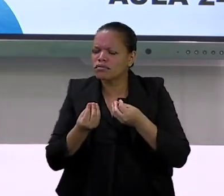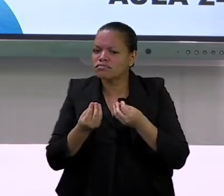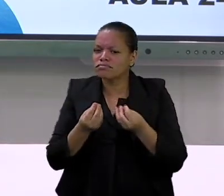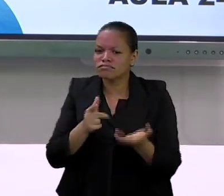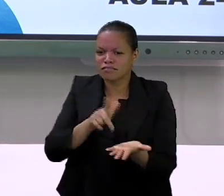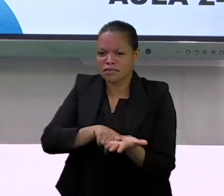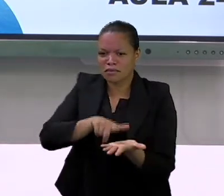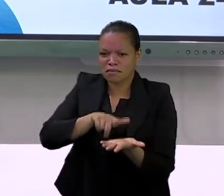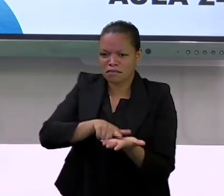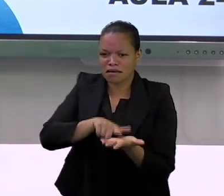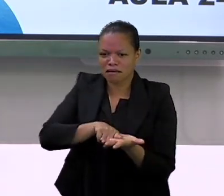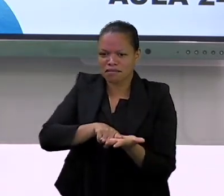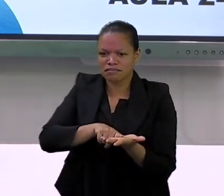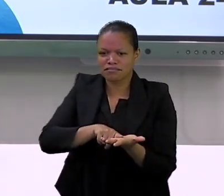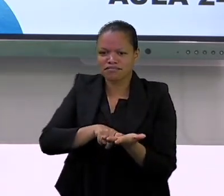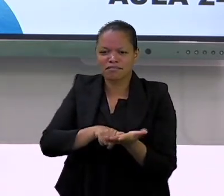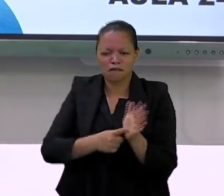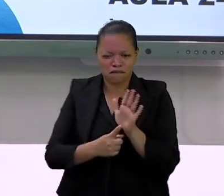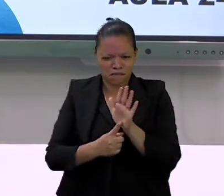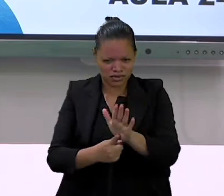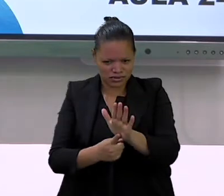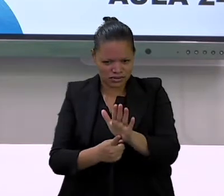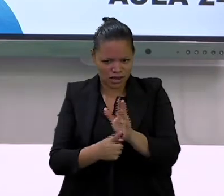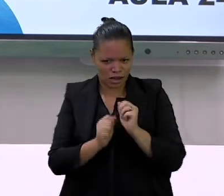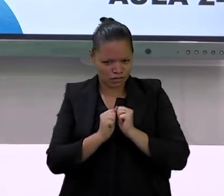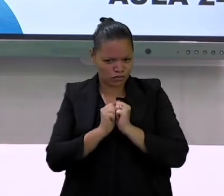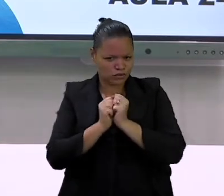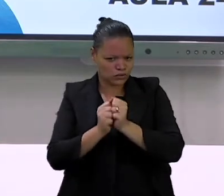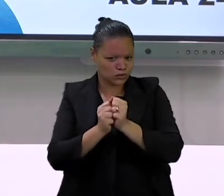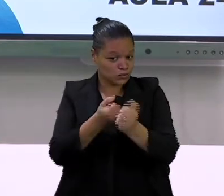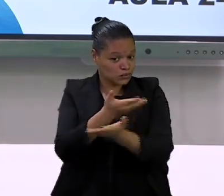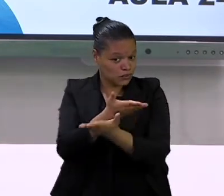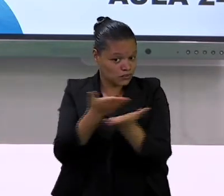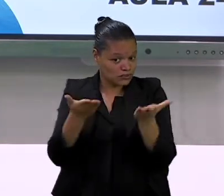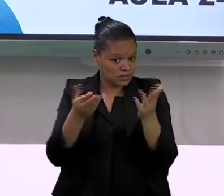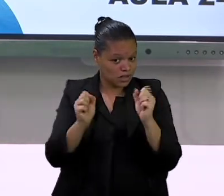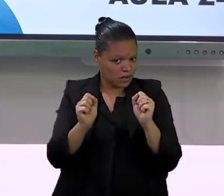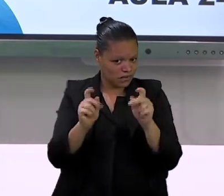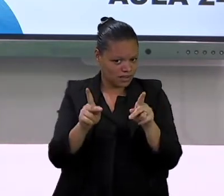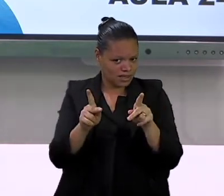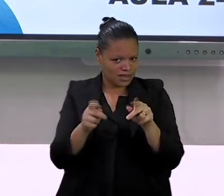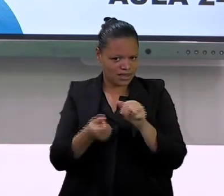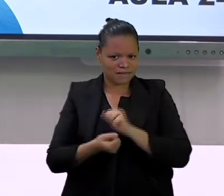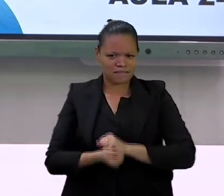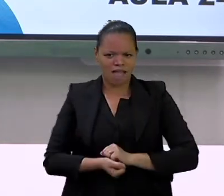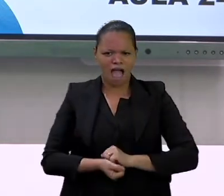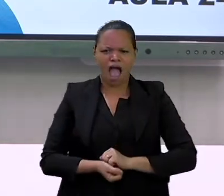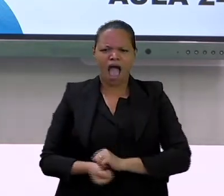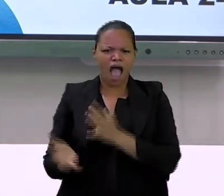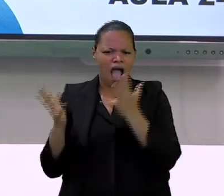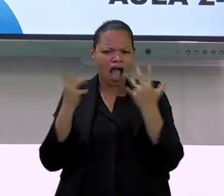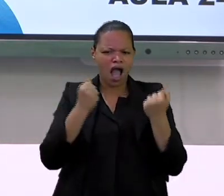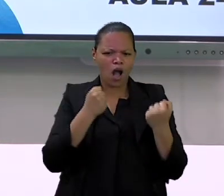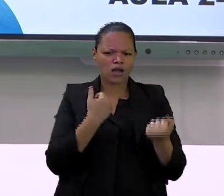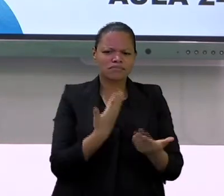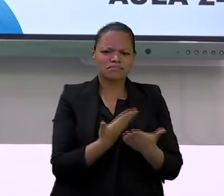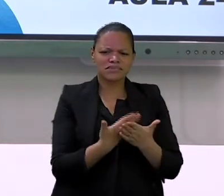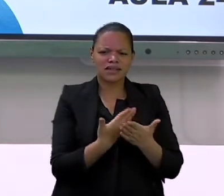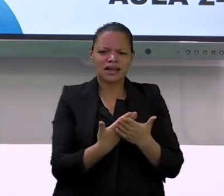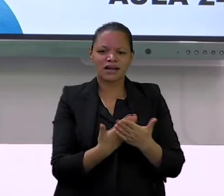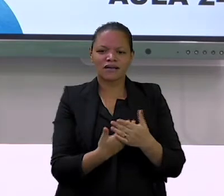que nós vamos fazer juntos. Vou deixar a minha maçã aqui, que nós vamos precisar mais tarde, e vamos para a nossa